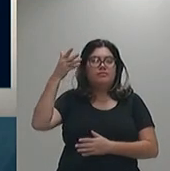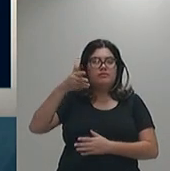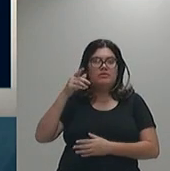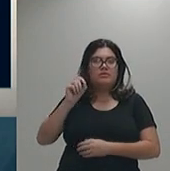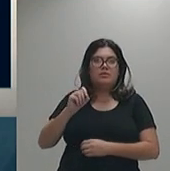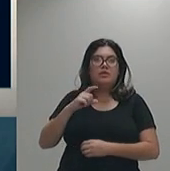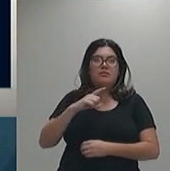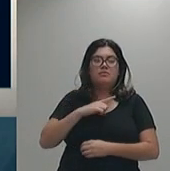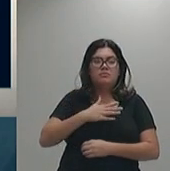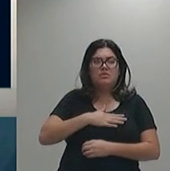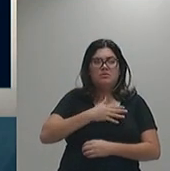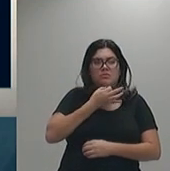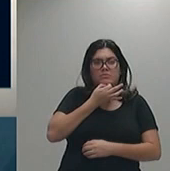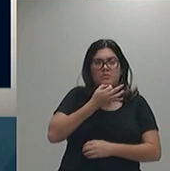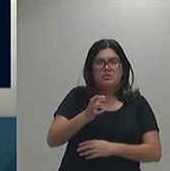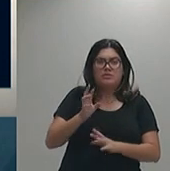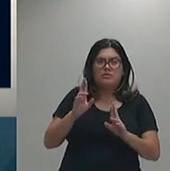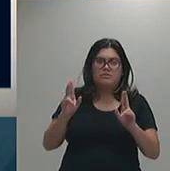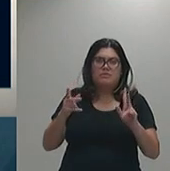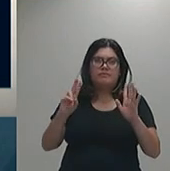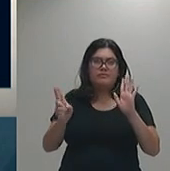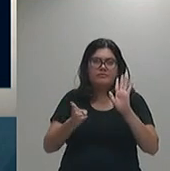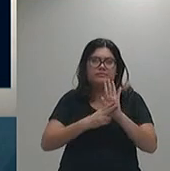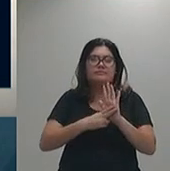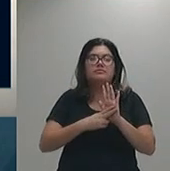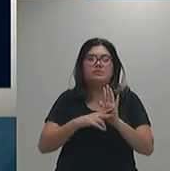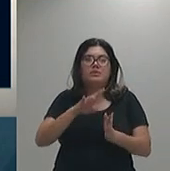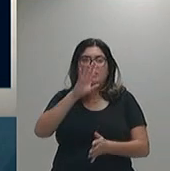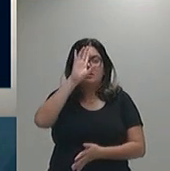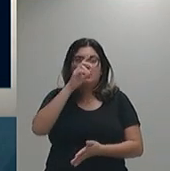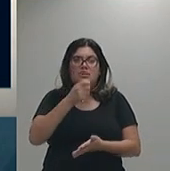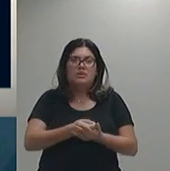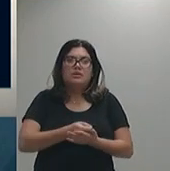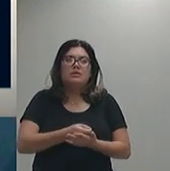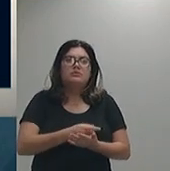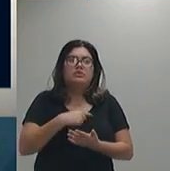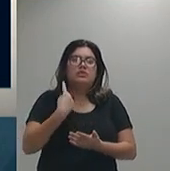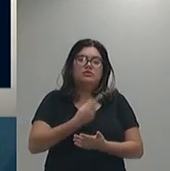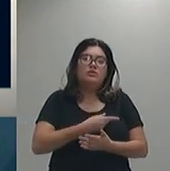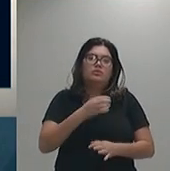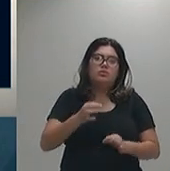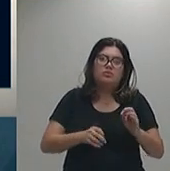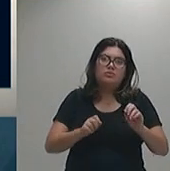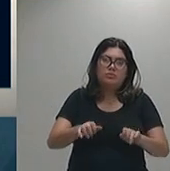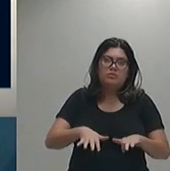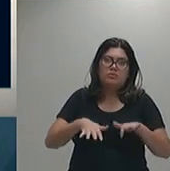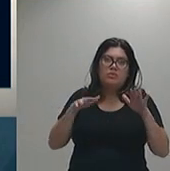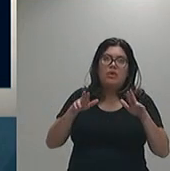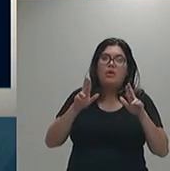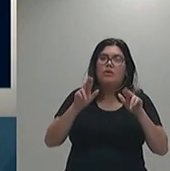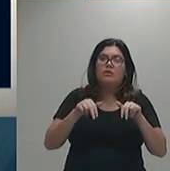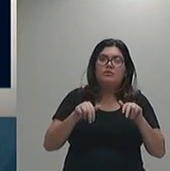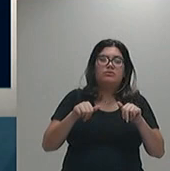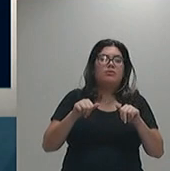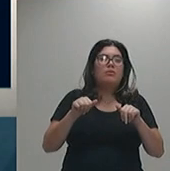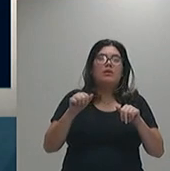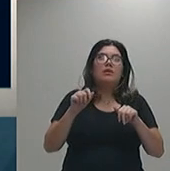tenho para mim que ao contrário do que foi afirmado que as decisões das nossas da nossa corpo e nunca são refletidas